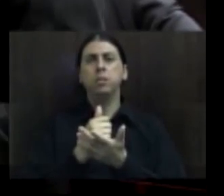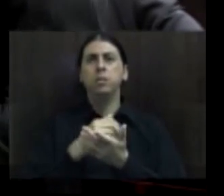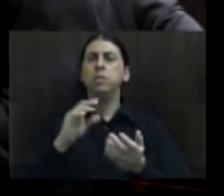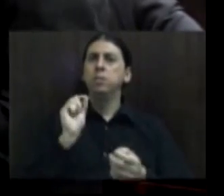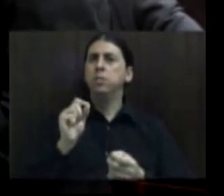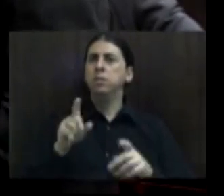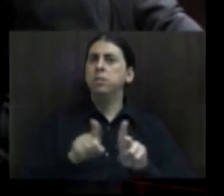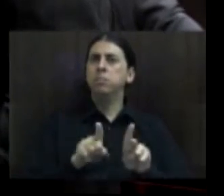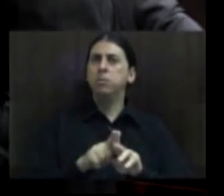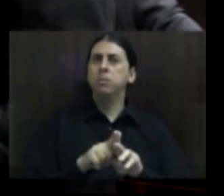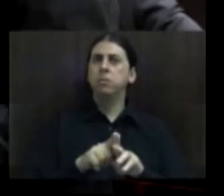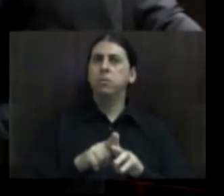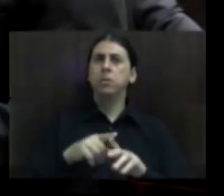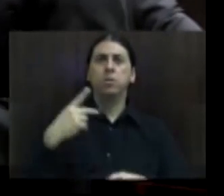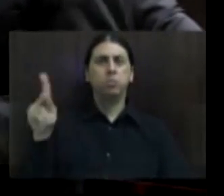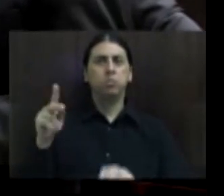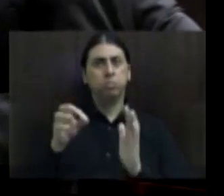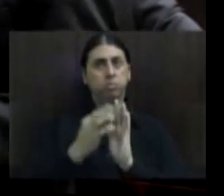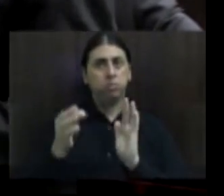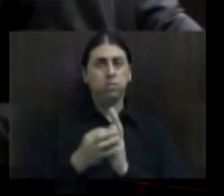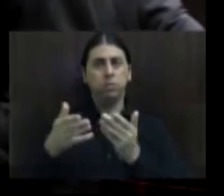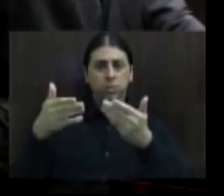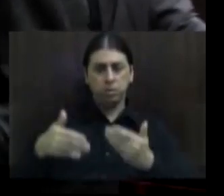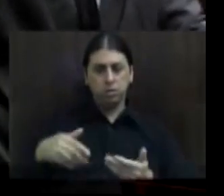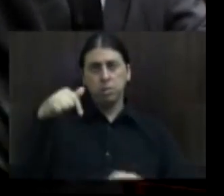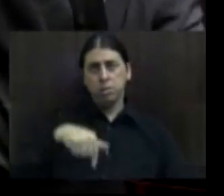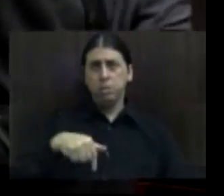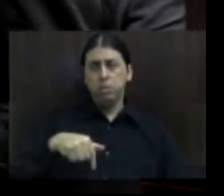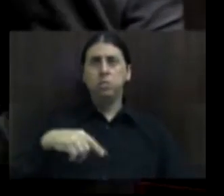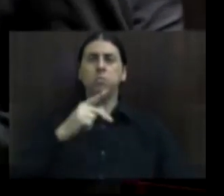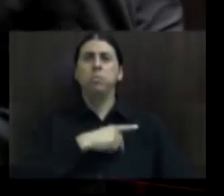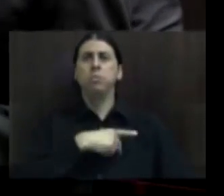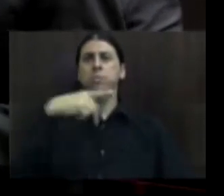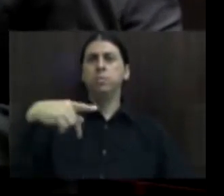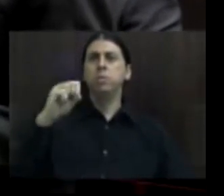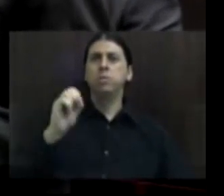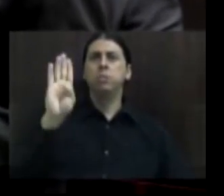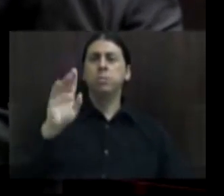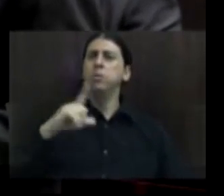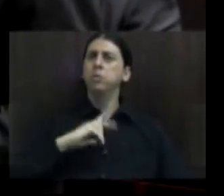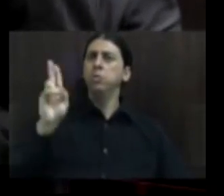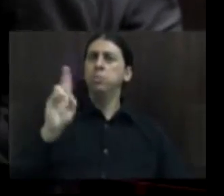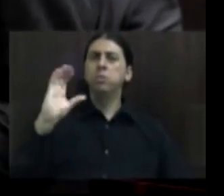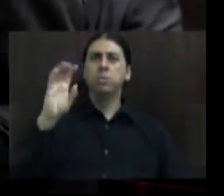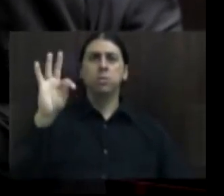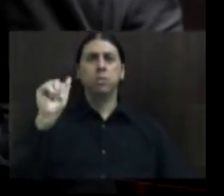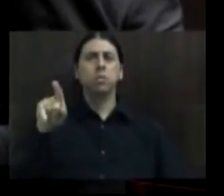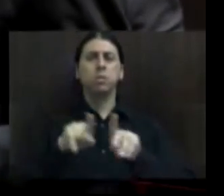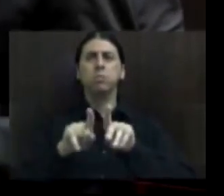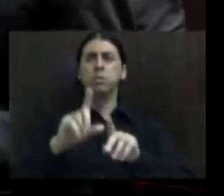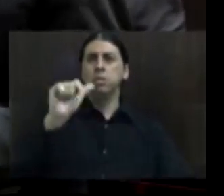esta é uma opinião que eu quero trazer aqui em nome da bancada do nome Deputado Catarina palad deputada